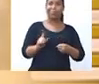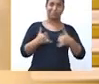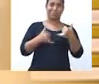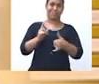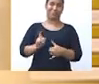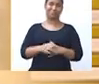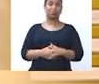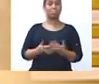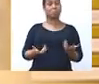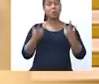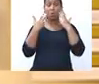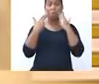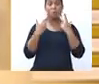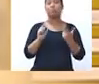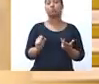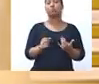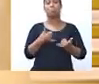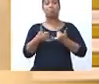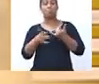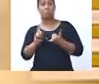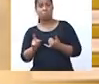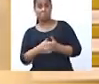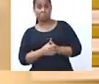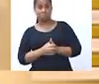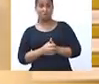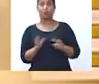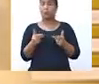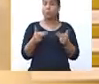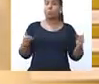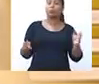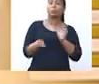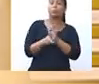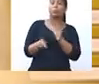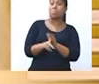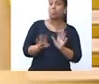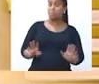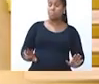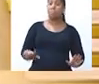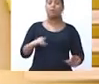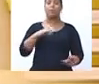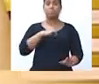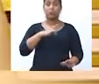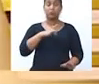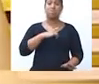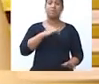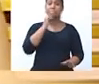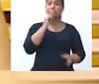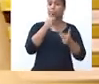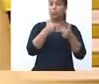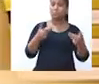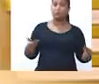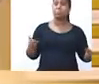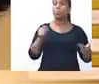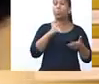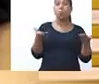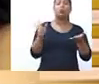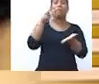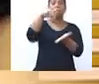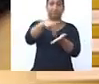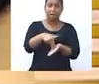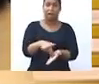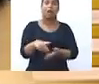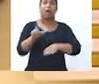é. Normalmente não é um jogo. Normalmente não é alguma coisa ligada a isso. Você tem os kits, né? Você chega até